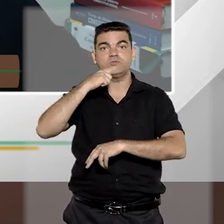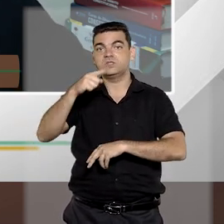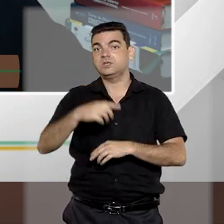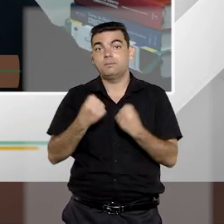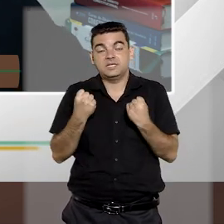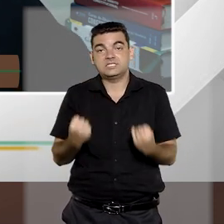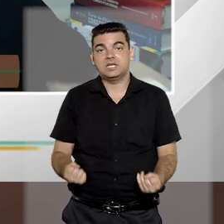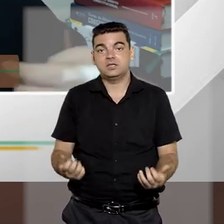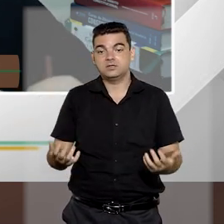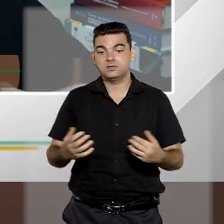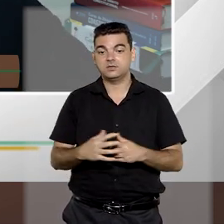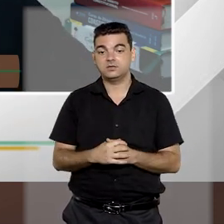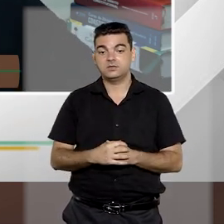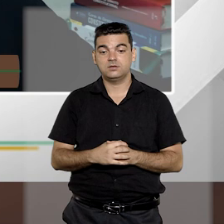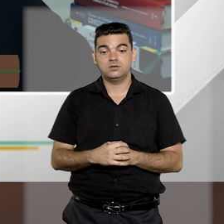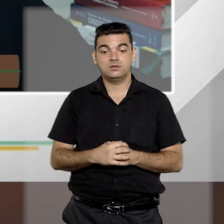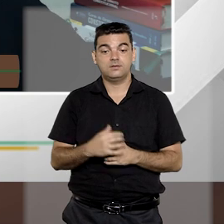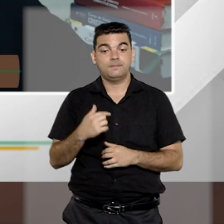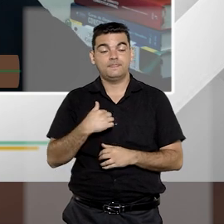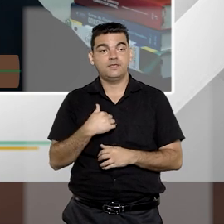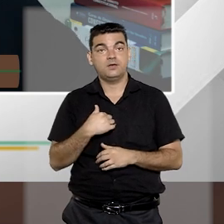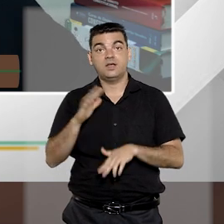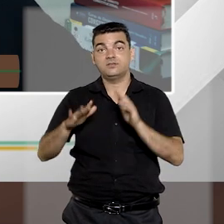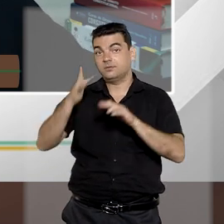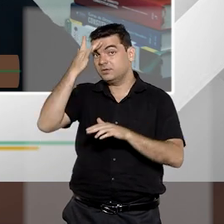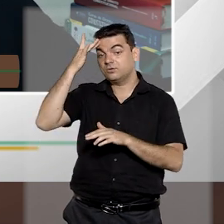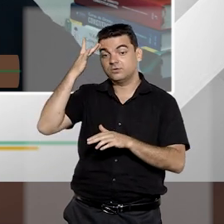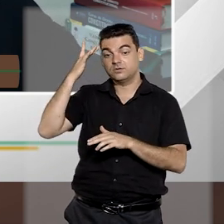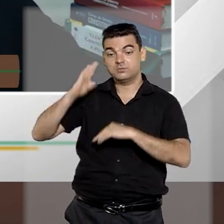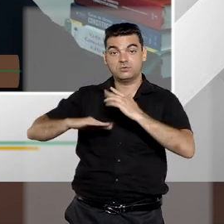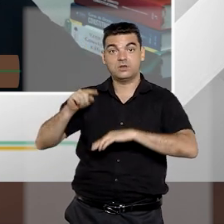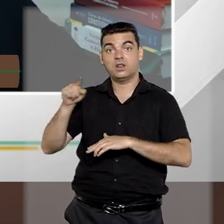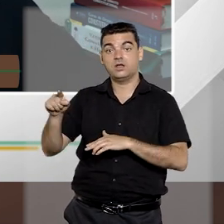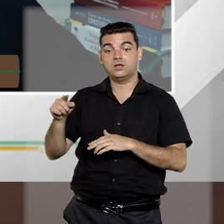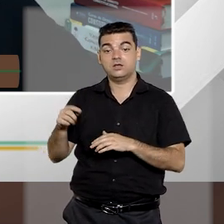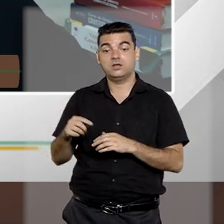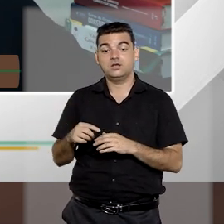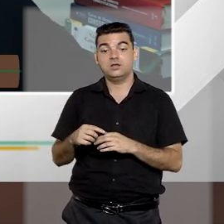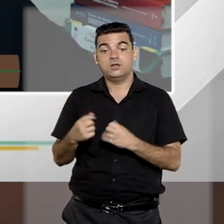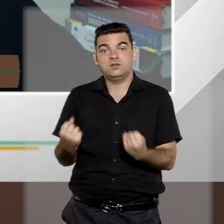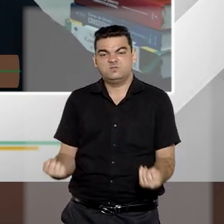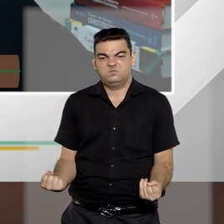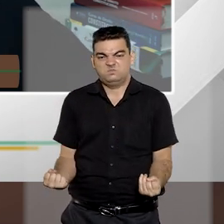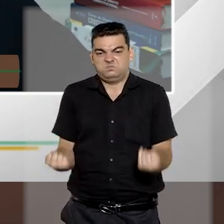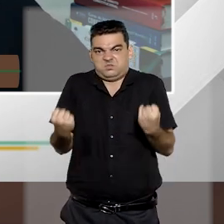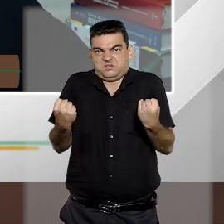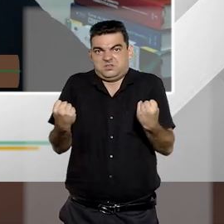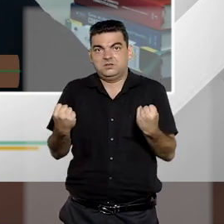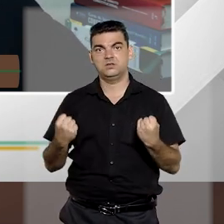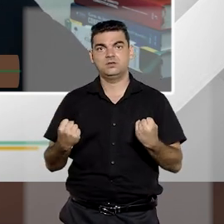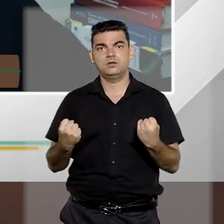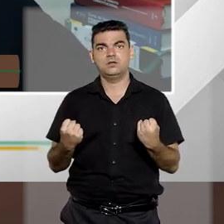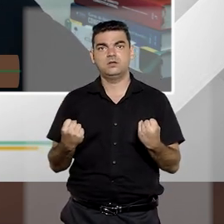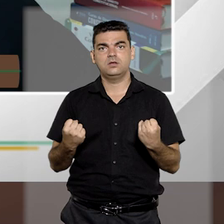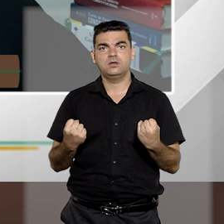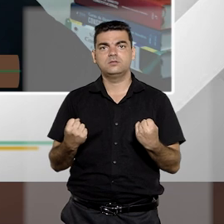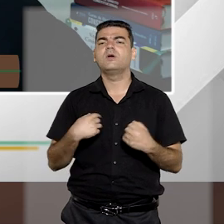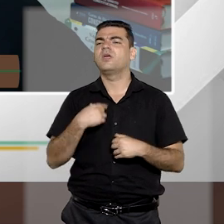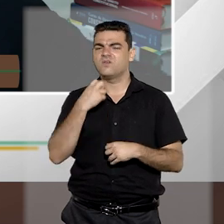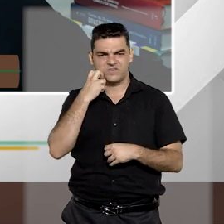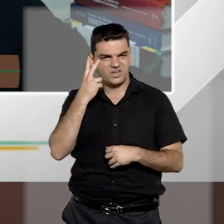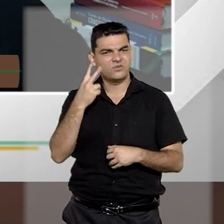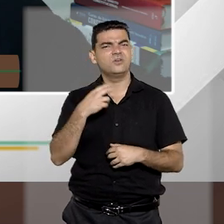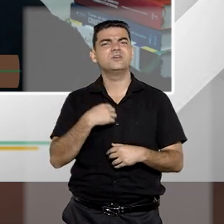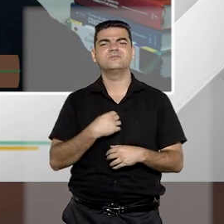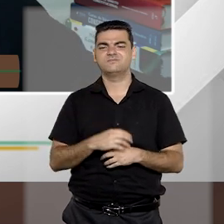é pesada, não tinha como. Eu tive situações em que os próprios profissionais se recusaram a carregar a cadeira de rodas. Então, são situações de humilhação.